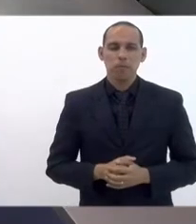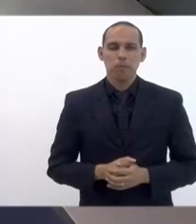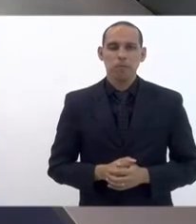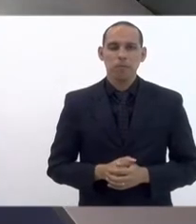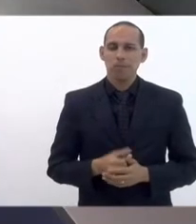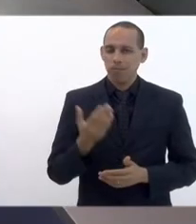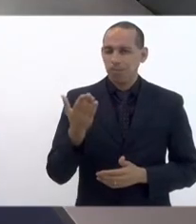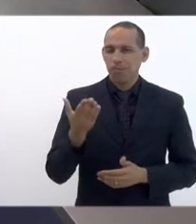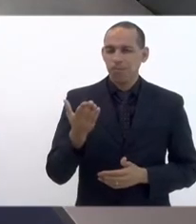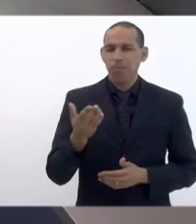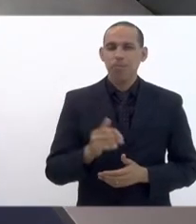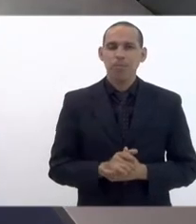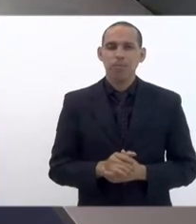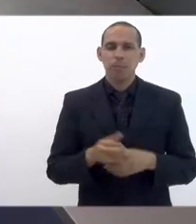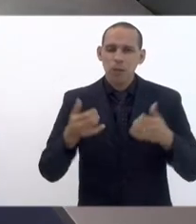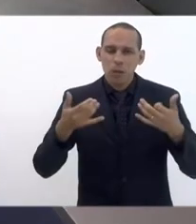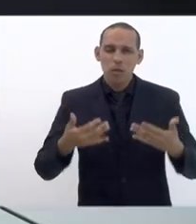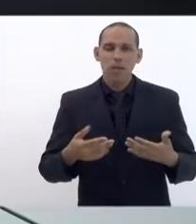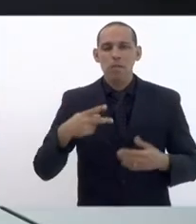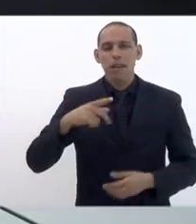essa matéria, que é o PL